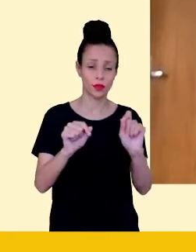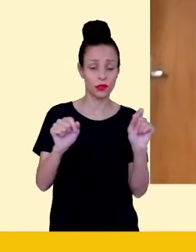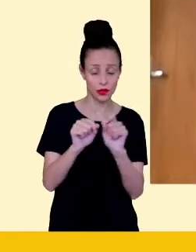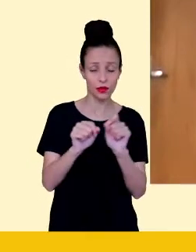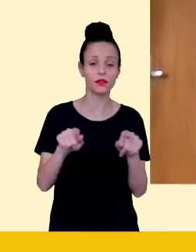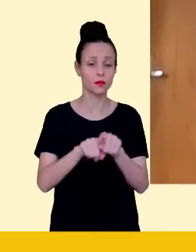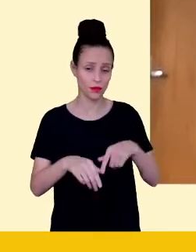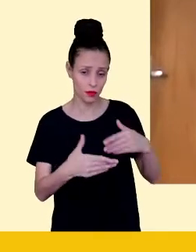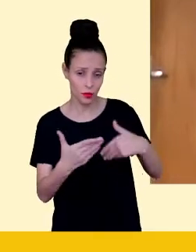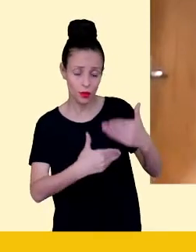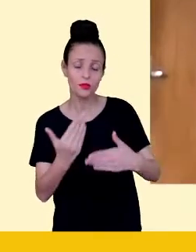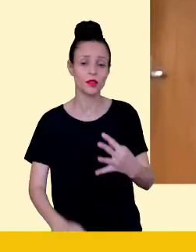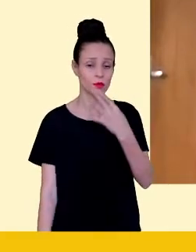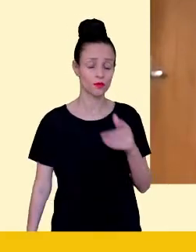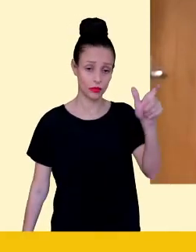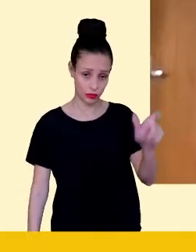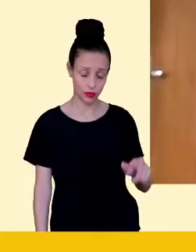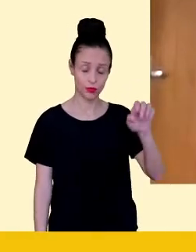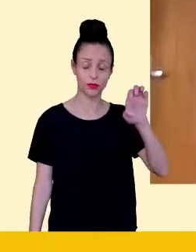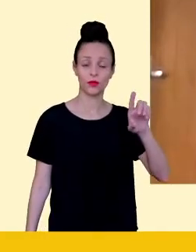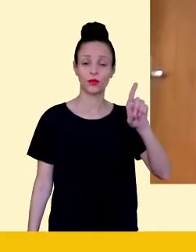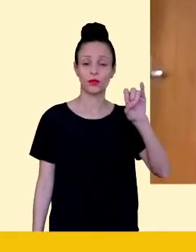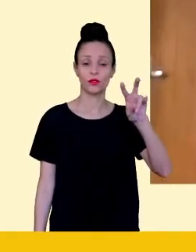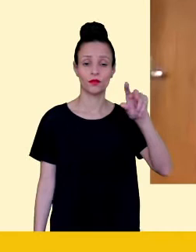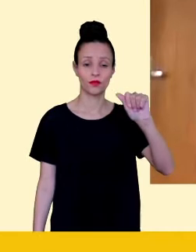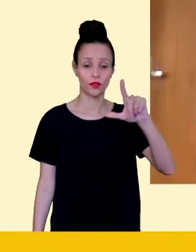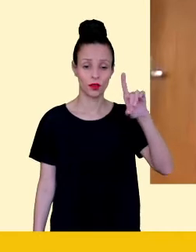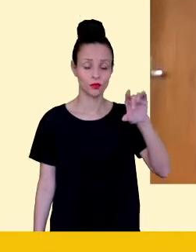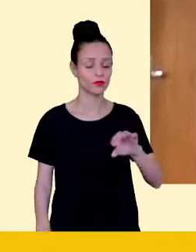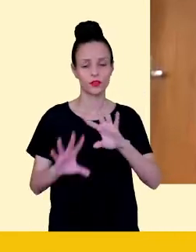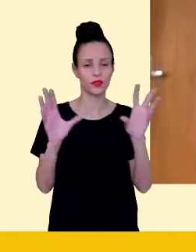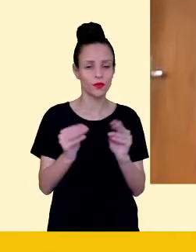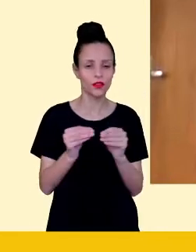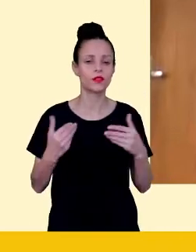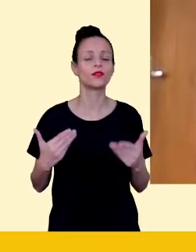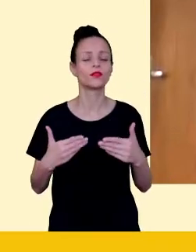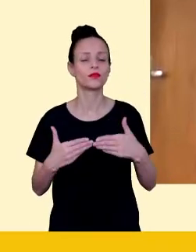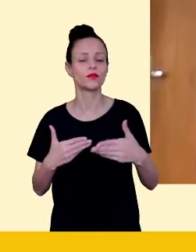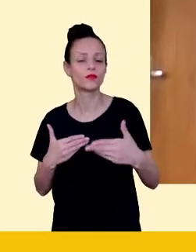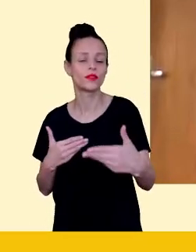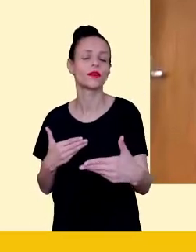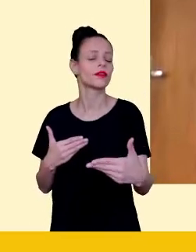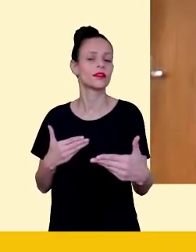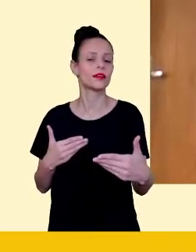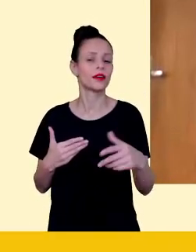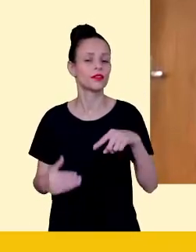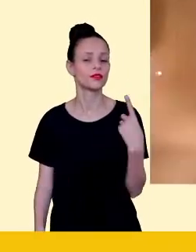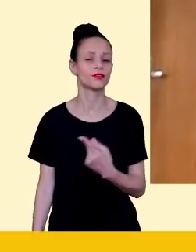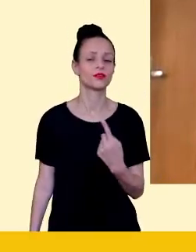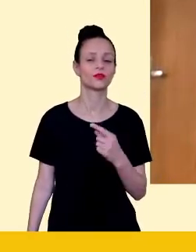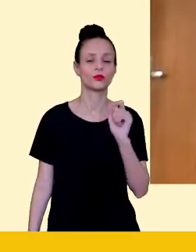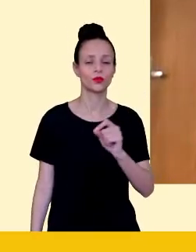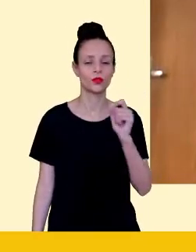com quem a gente faria esse filme. Daí a gente, enfim, foi nesse processo que a gente conheceu o Edivaldo, e aí, enfim, a gente